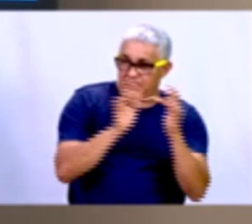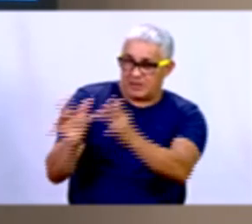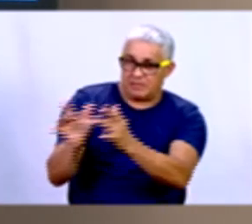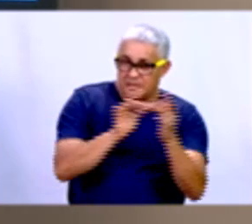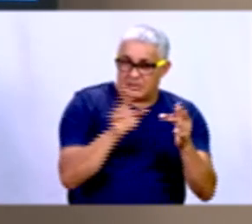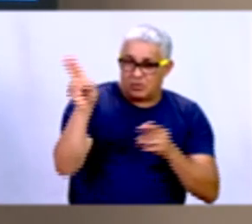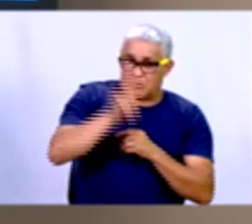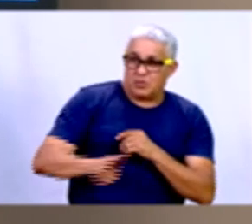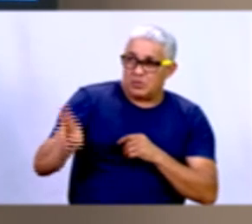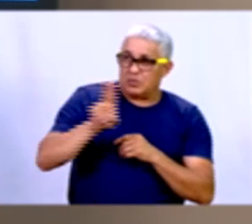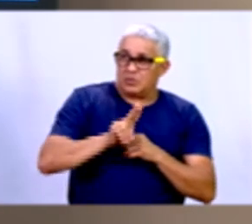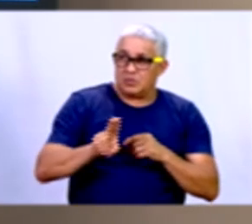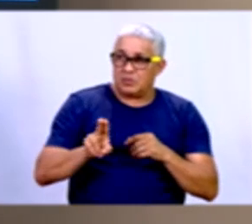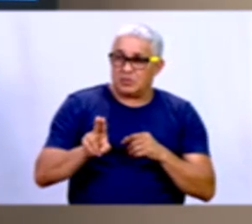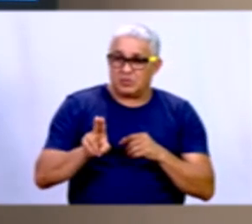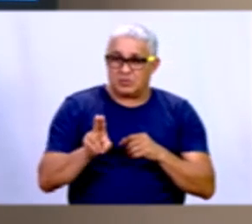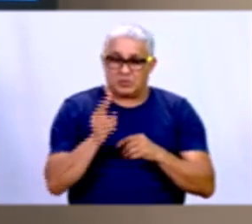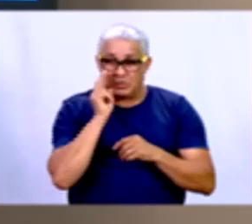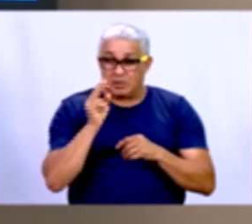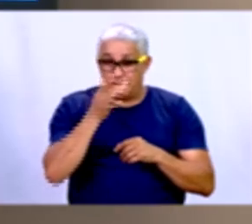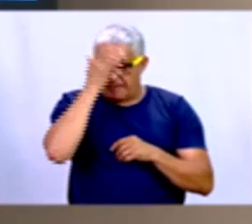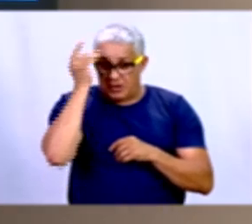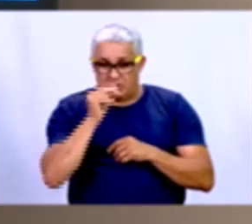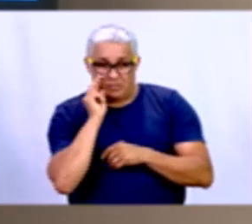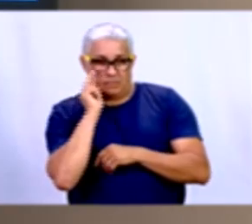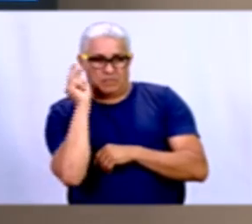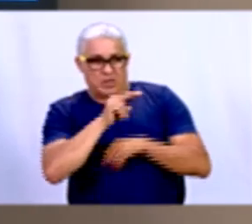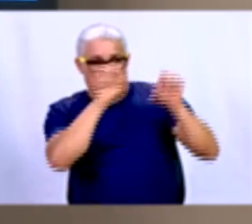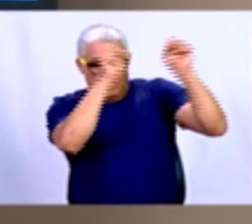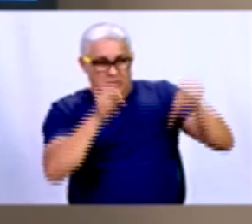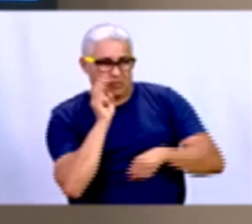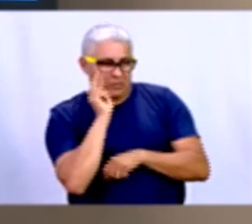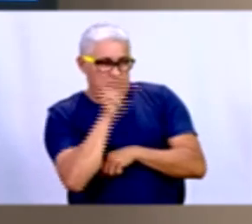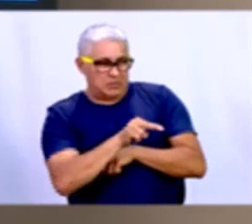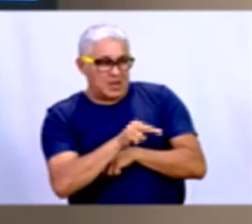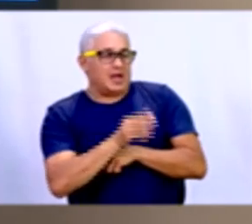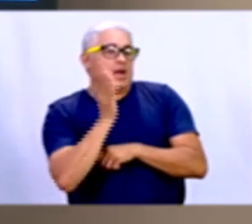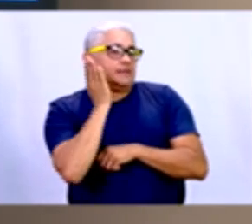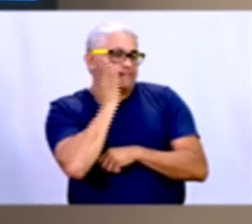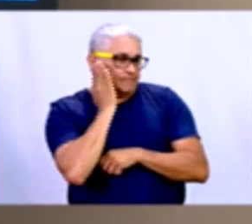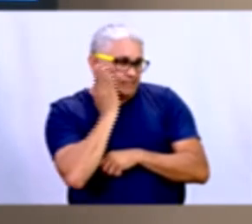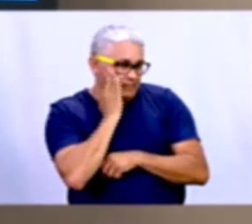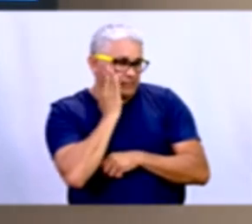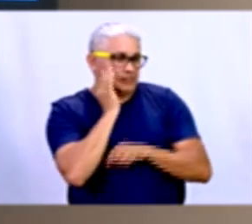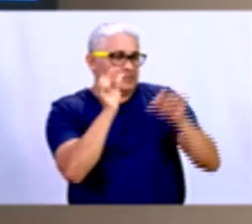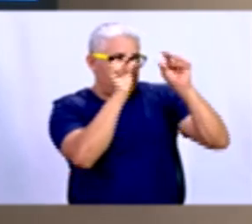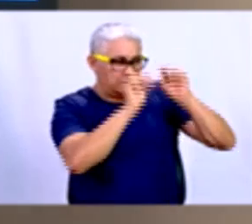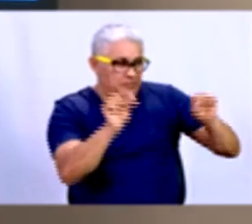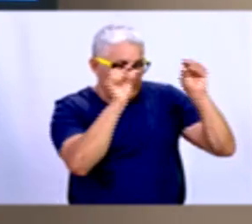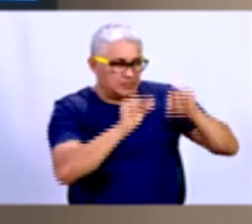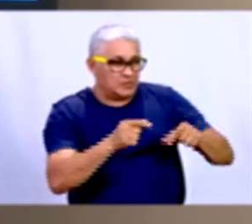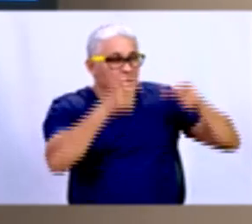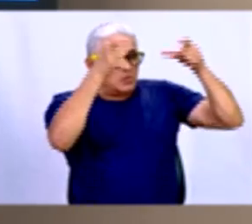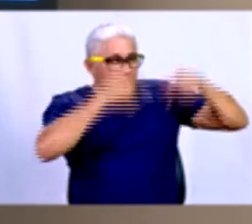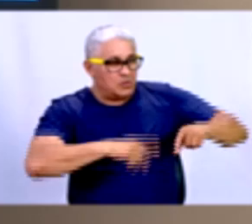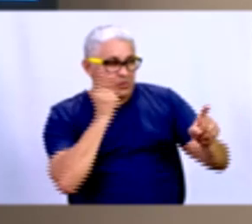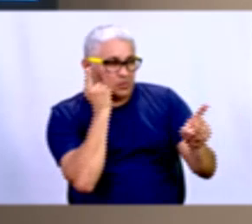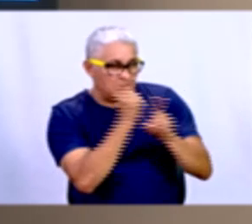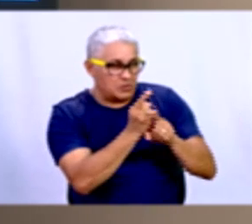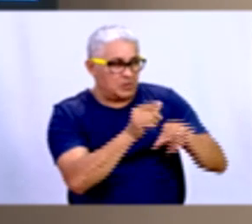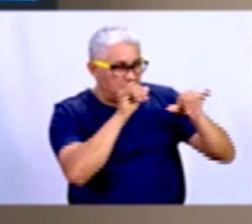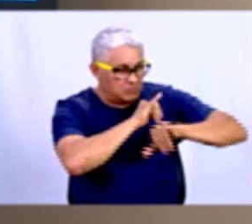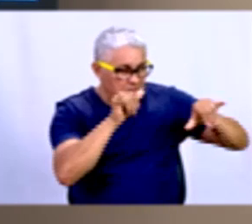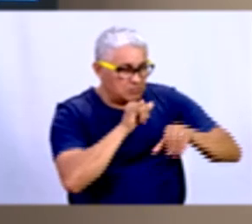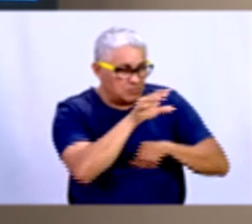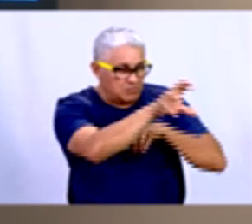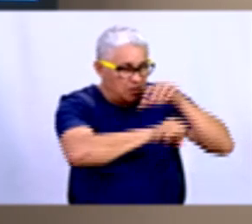O usuário bate o olho no sistema e ele sabe exatamente, pelo que está escrito, onde é que ele tem que encontrar as informações